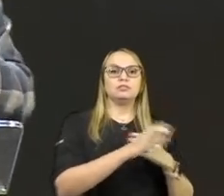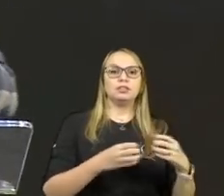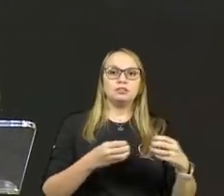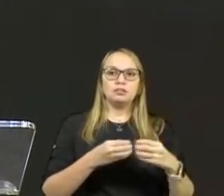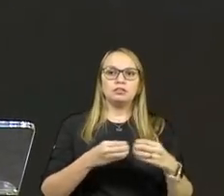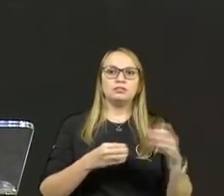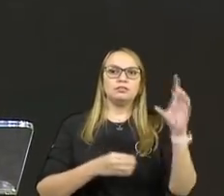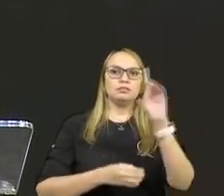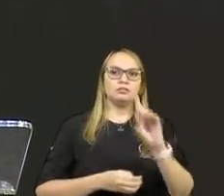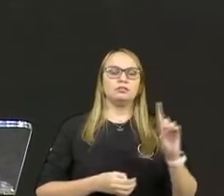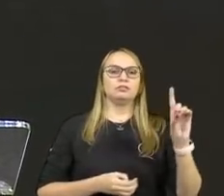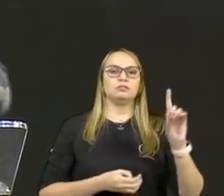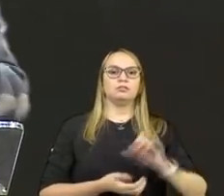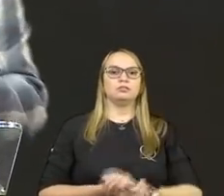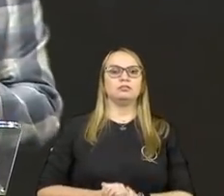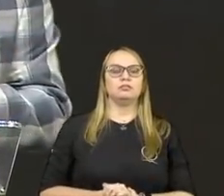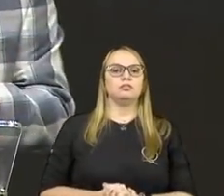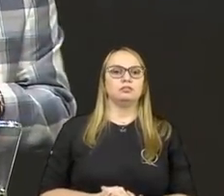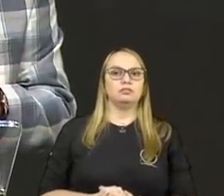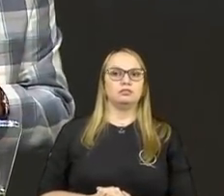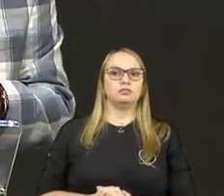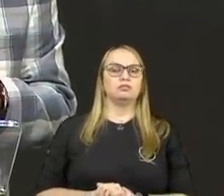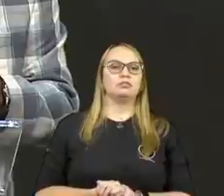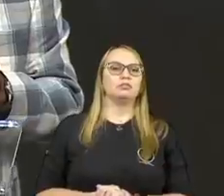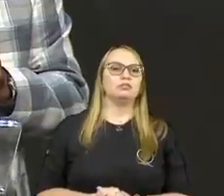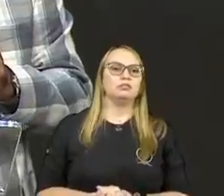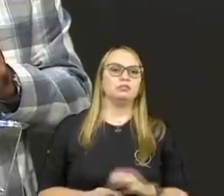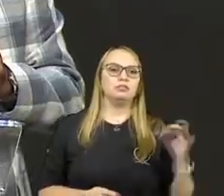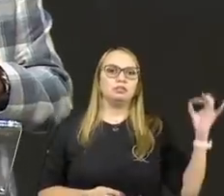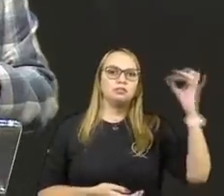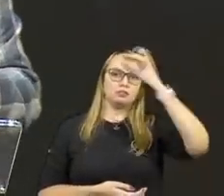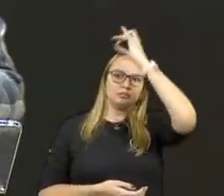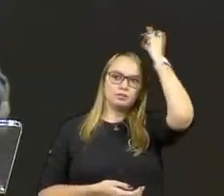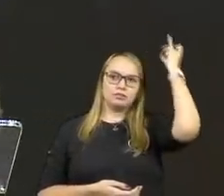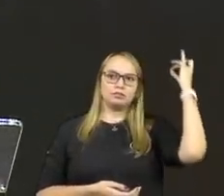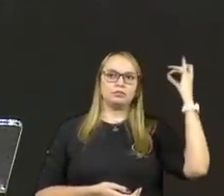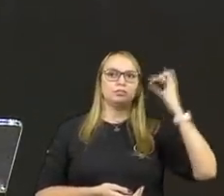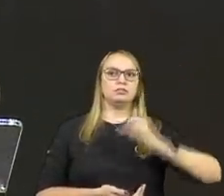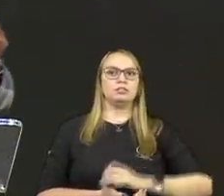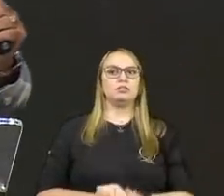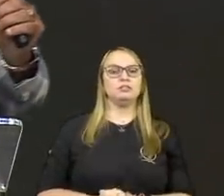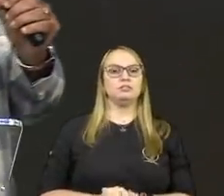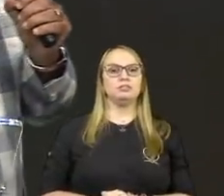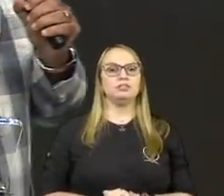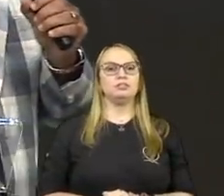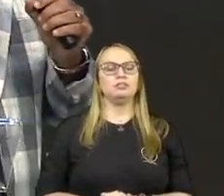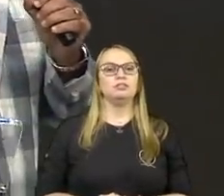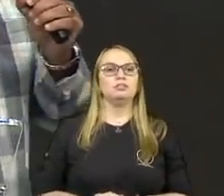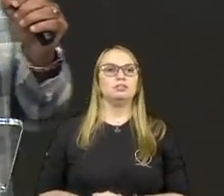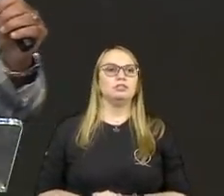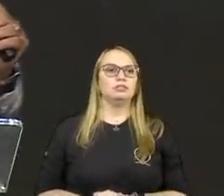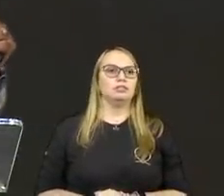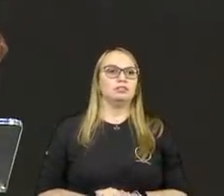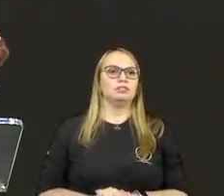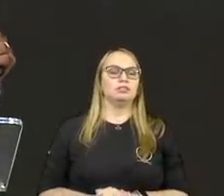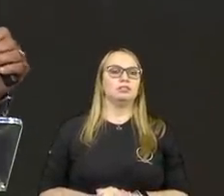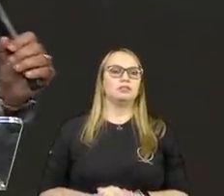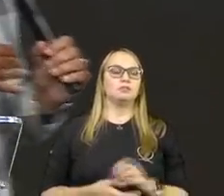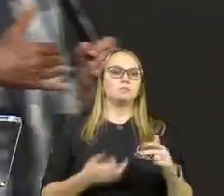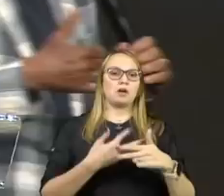Deus. O ser santo não é uma